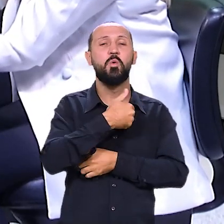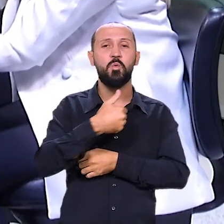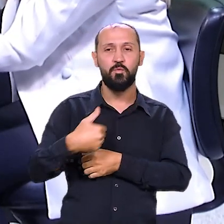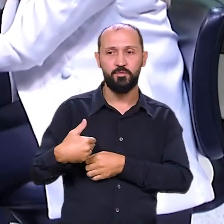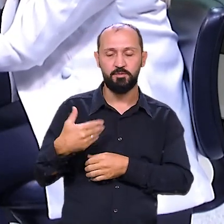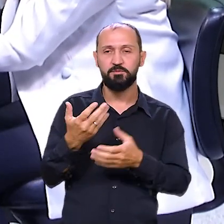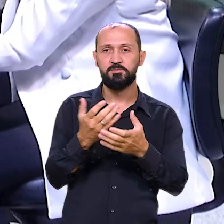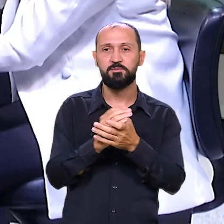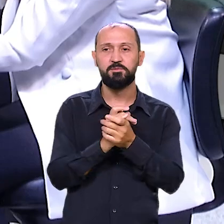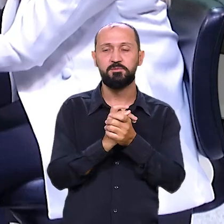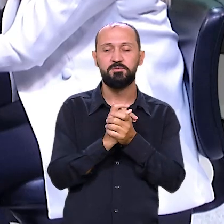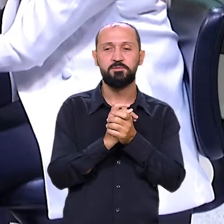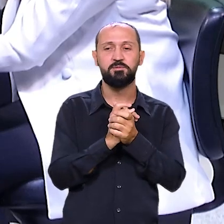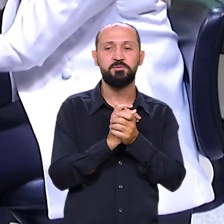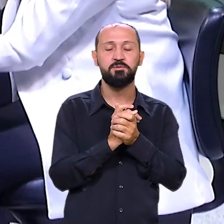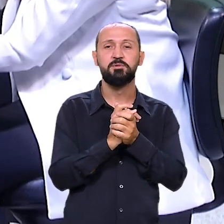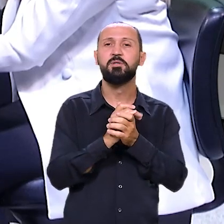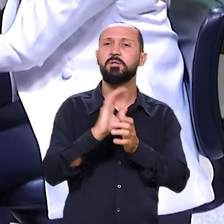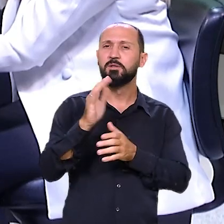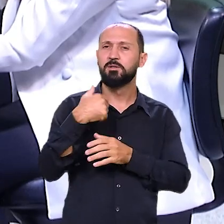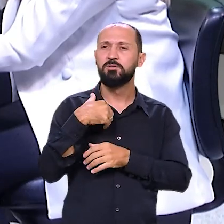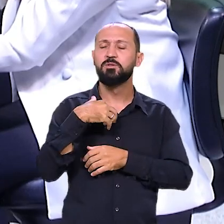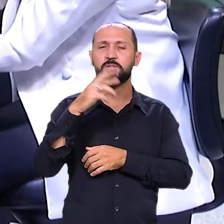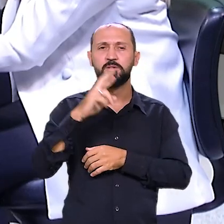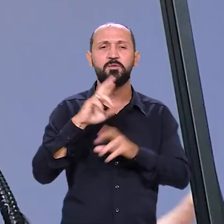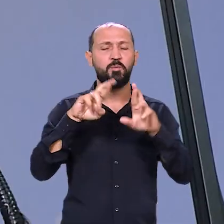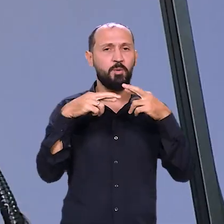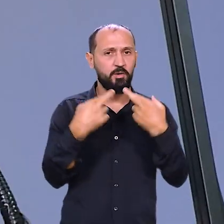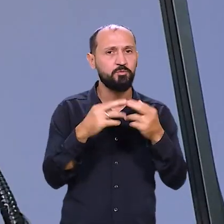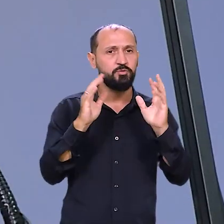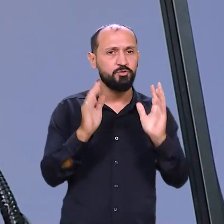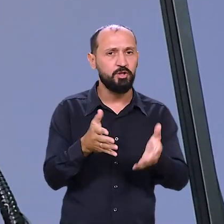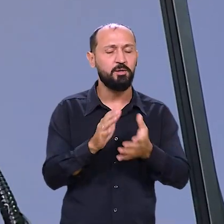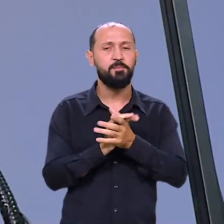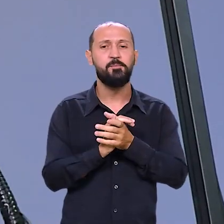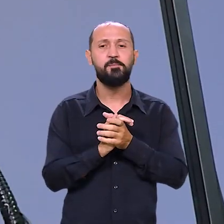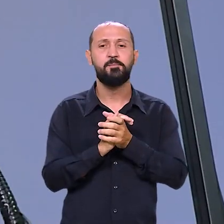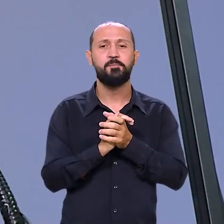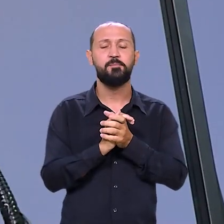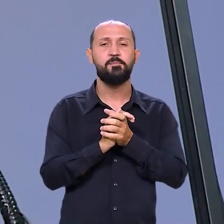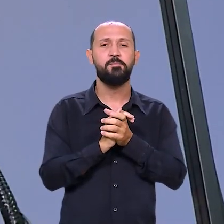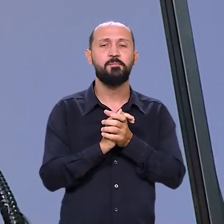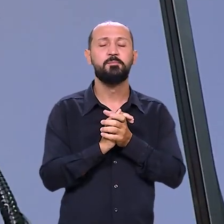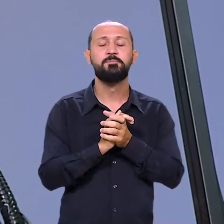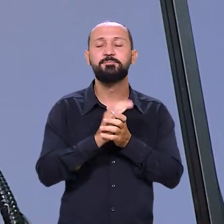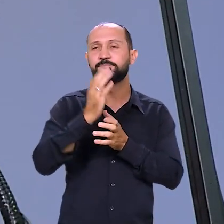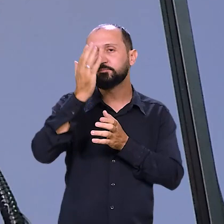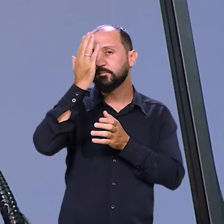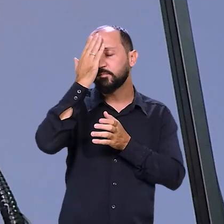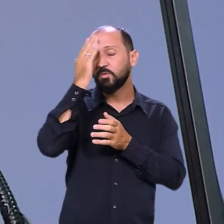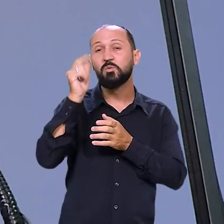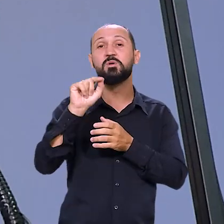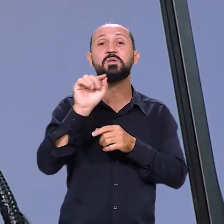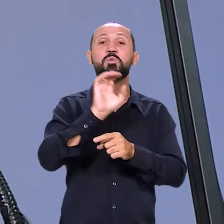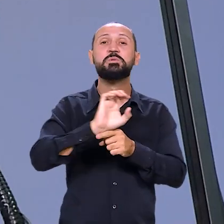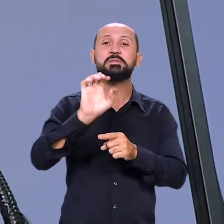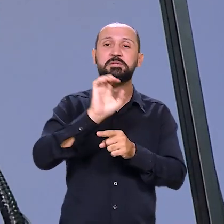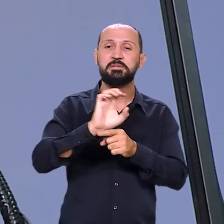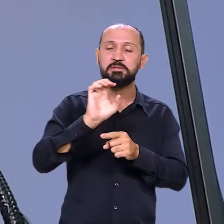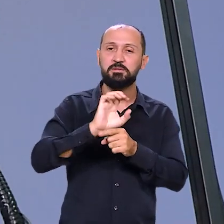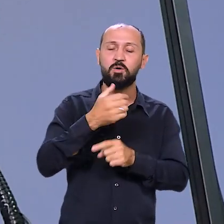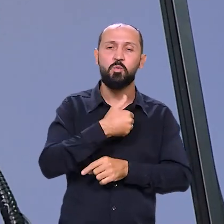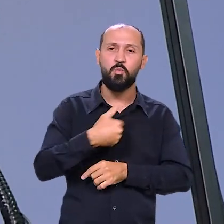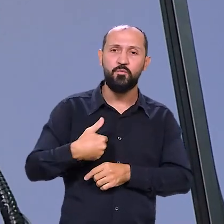ao governo do Estado, e já tivemos reunião, né, Paulo, para saber o que o